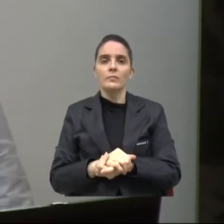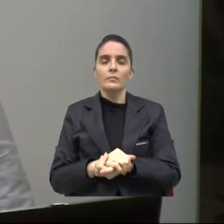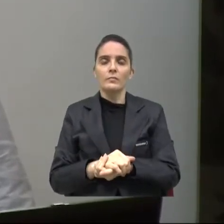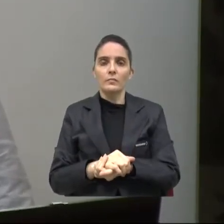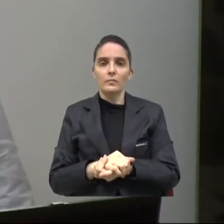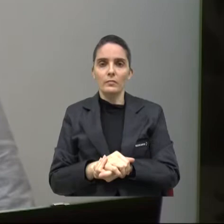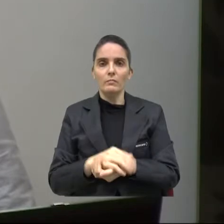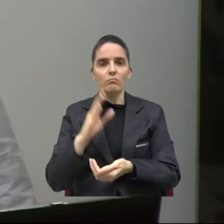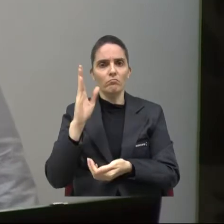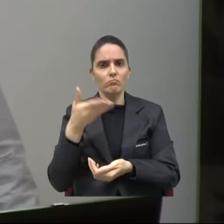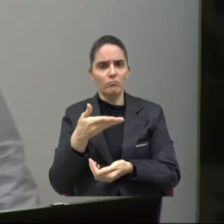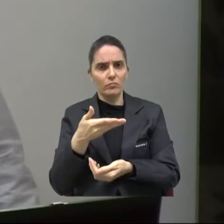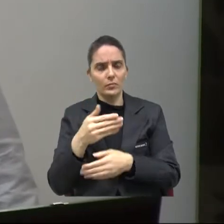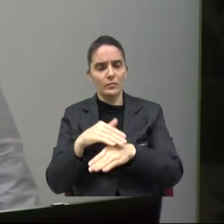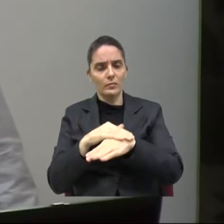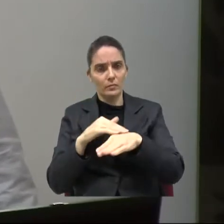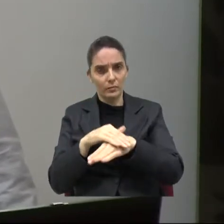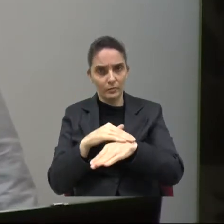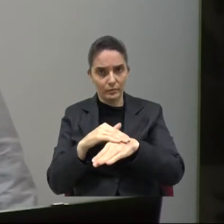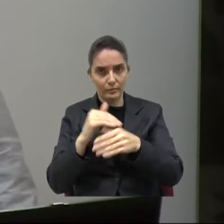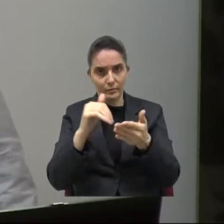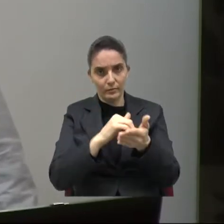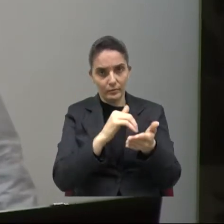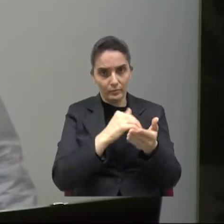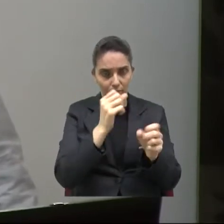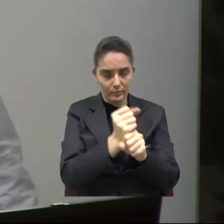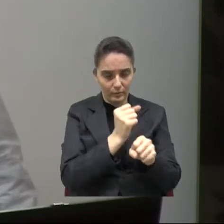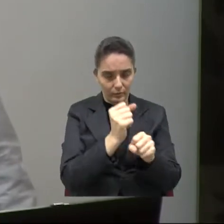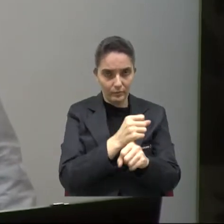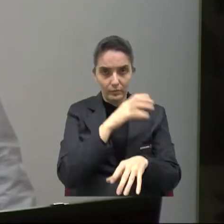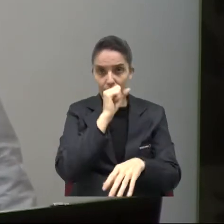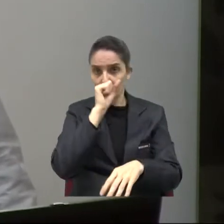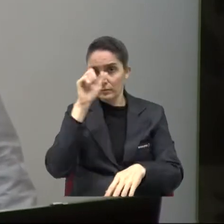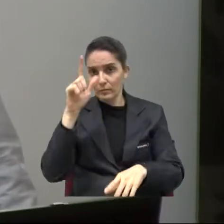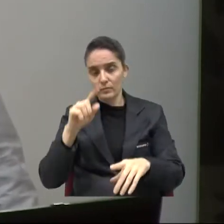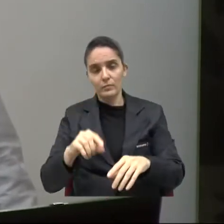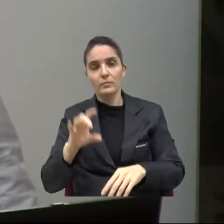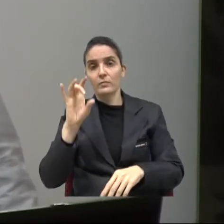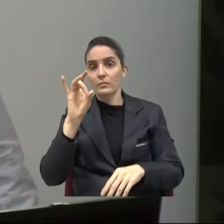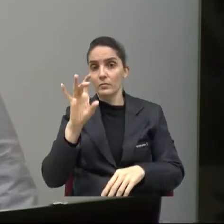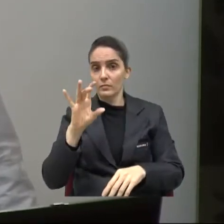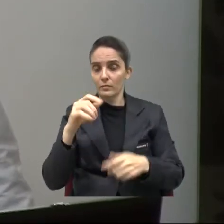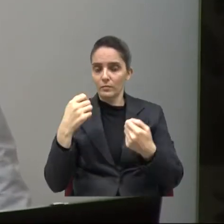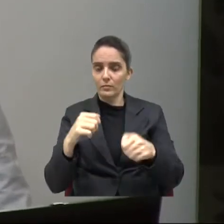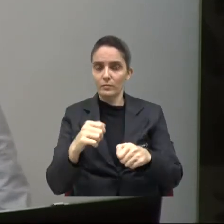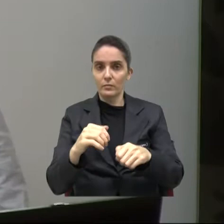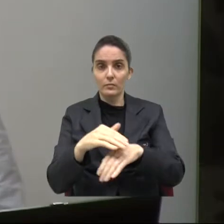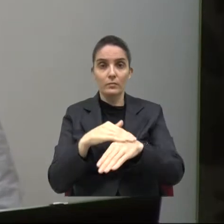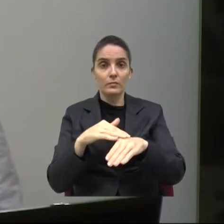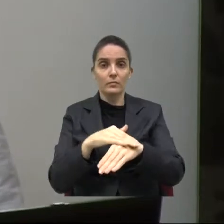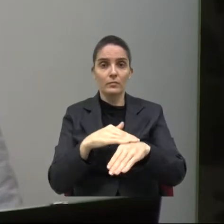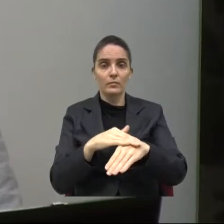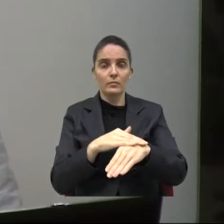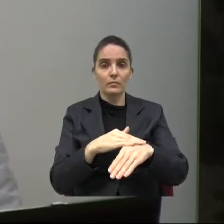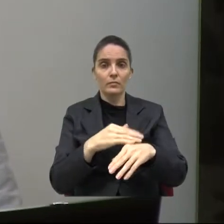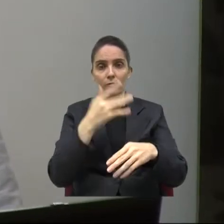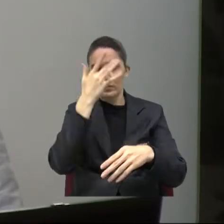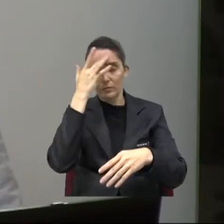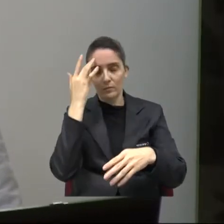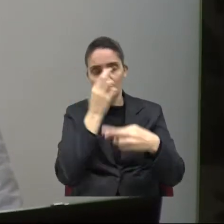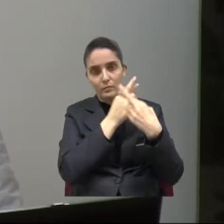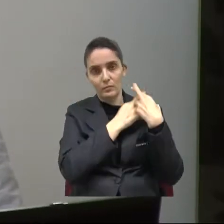é que já foi ouvido o secretário de Obras de Limeira, só não foi ouvido ainda a pessoa responsável pela BRK, que ela está de